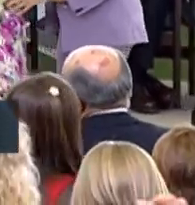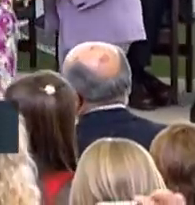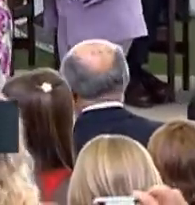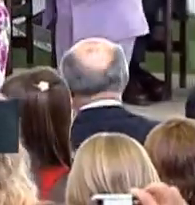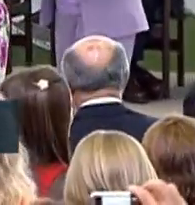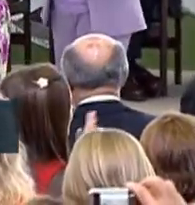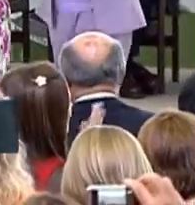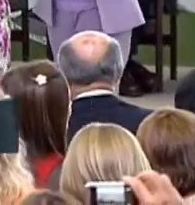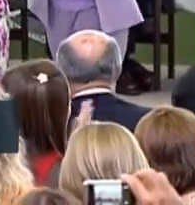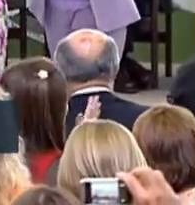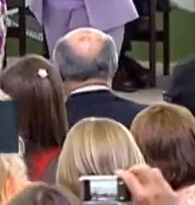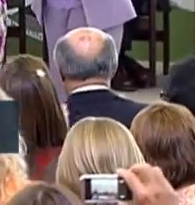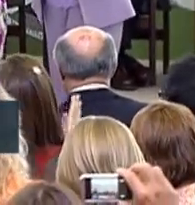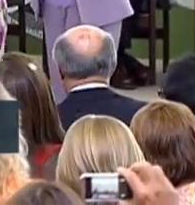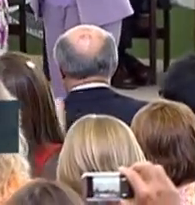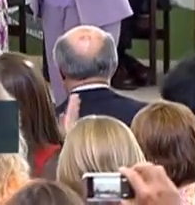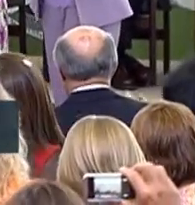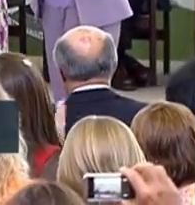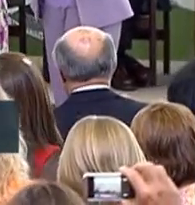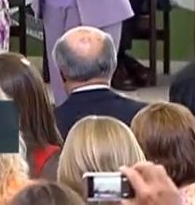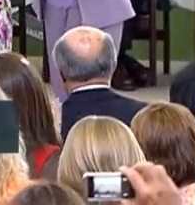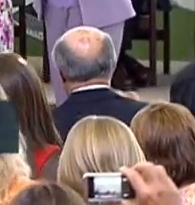E aí